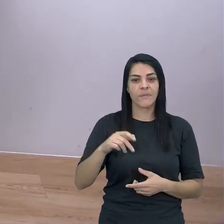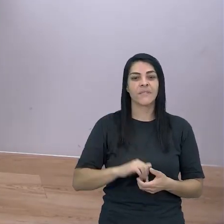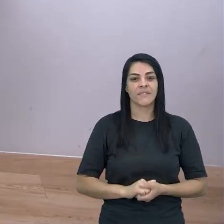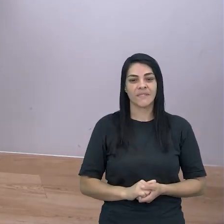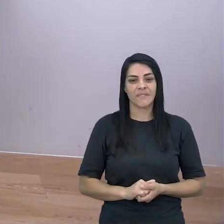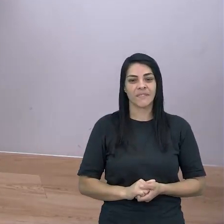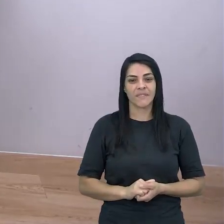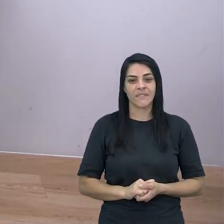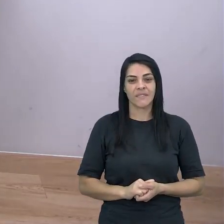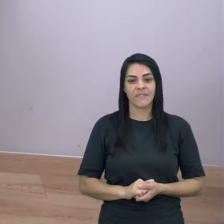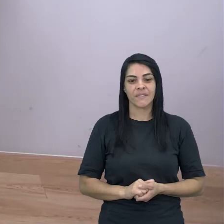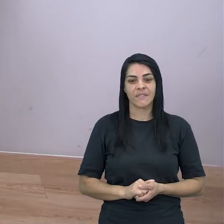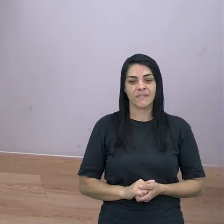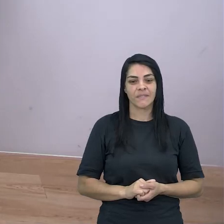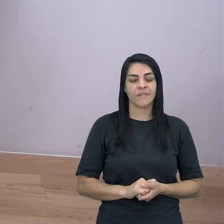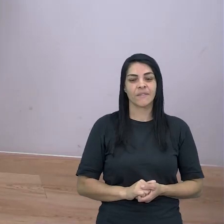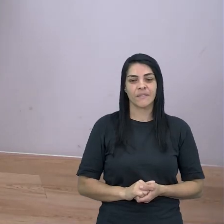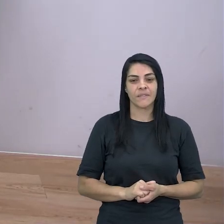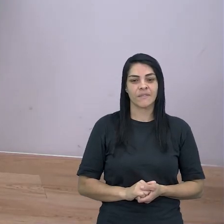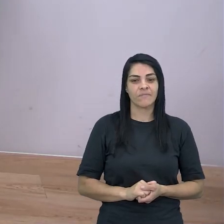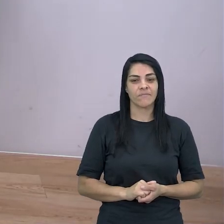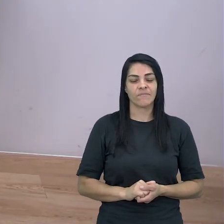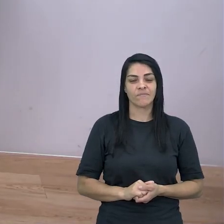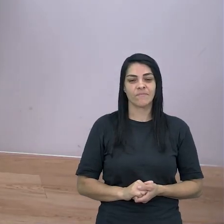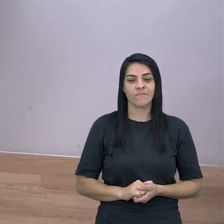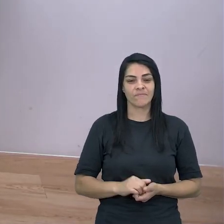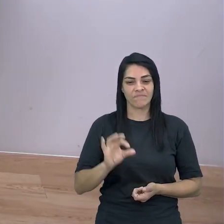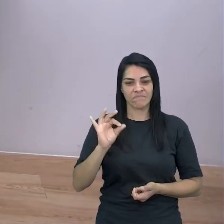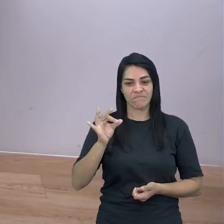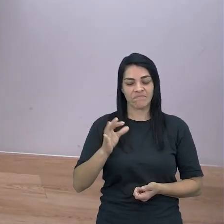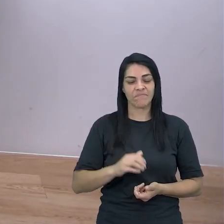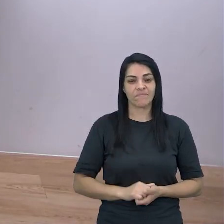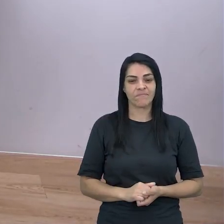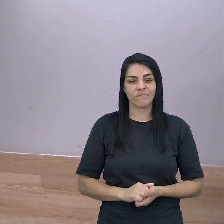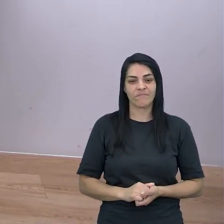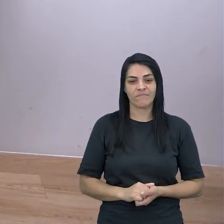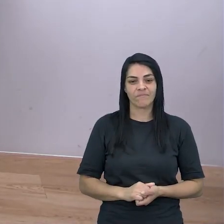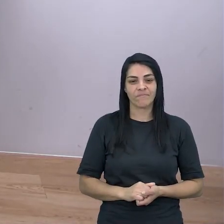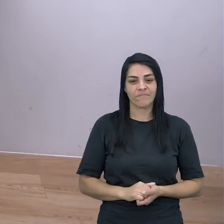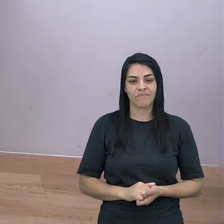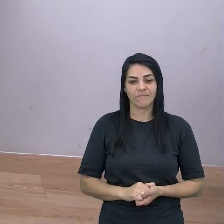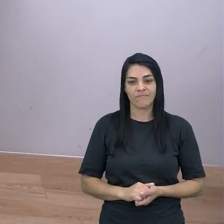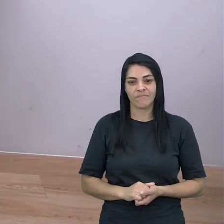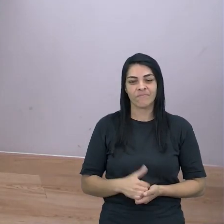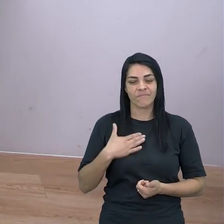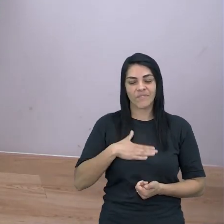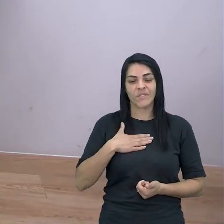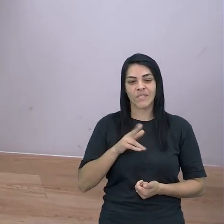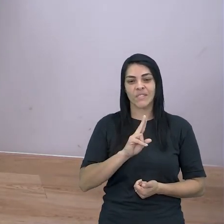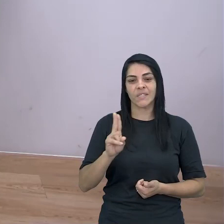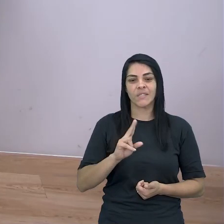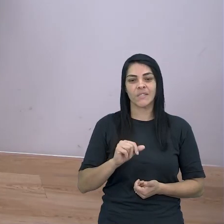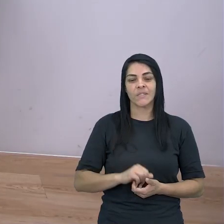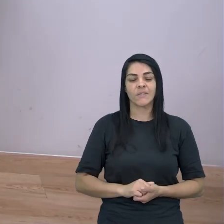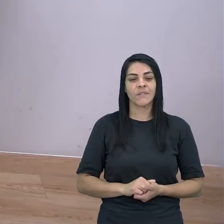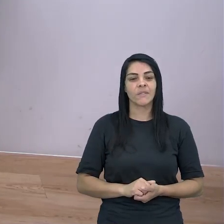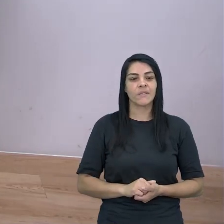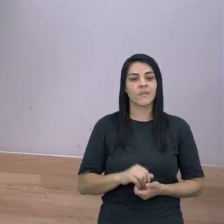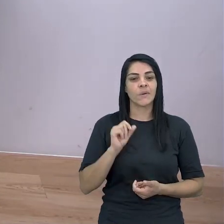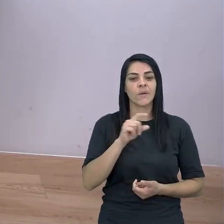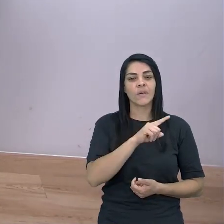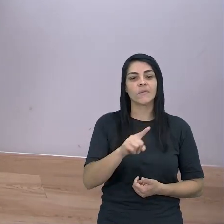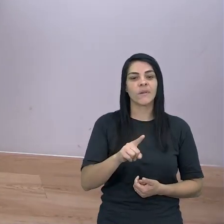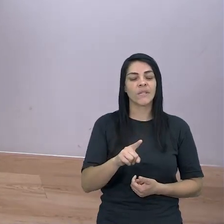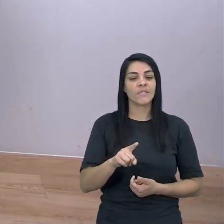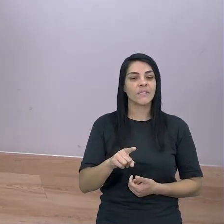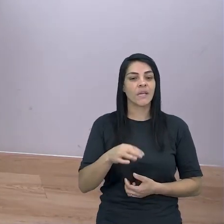Aí, fazendo Faz todo esse sentido, papel. né? Eu gostei. O que mais que vocês discutiram aí,